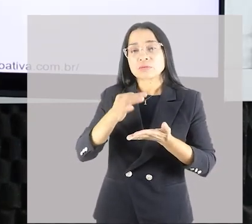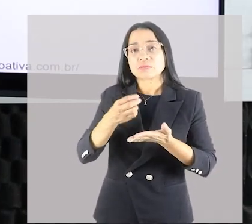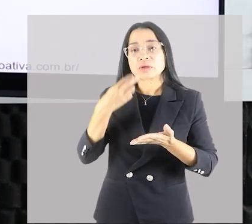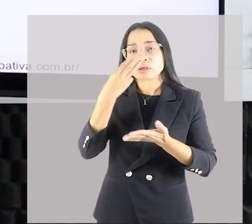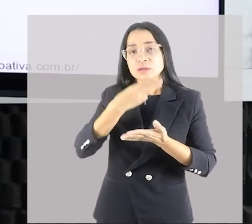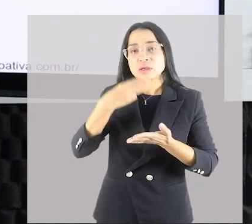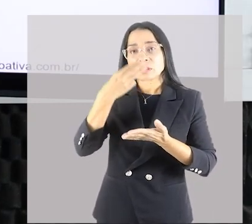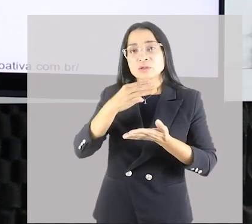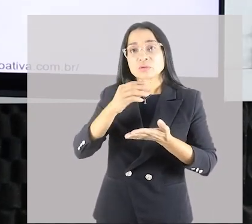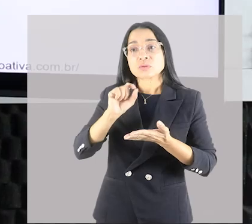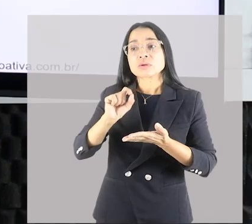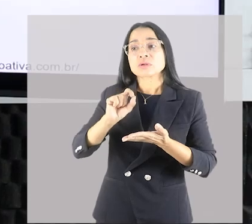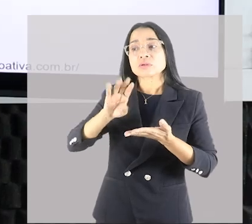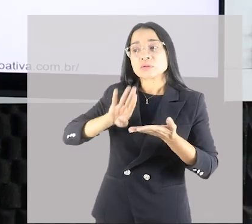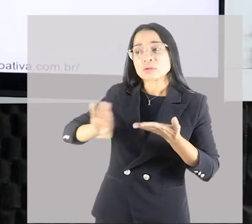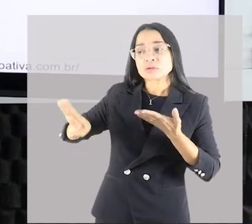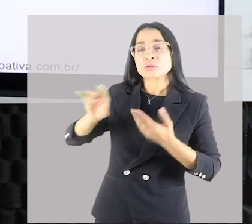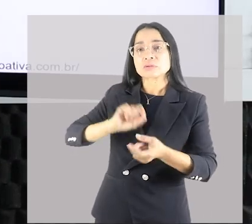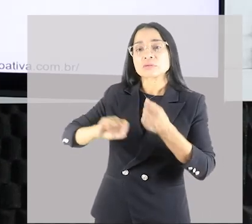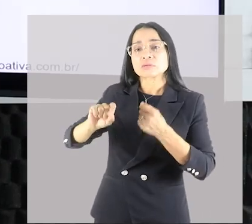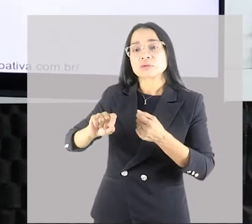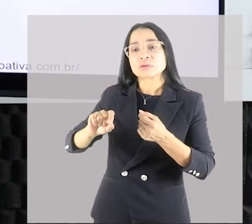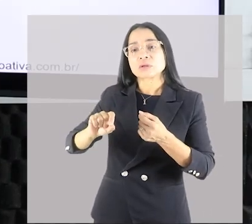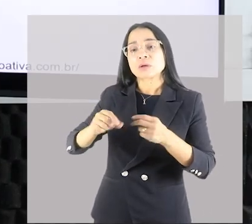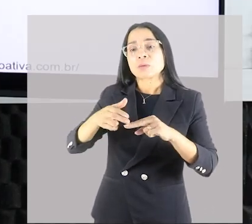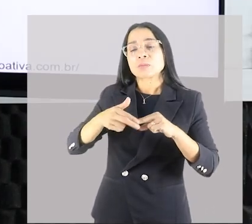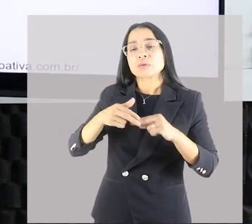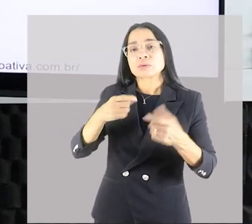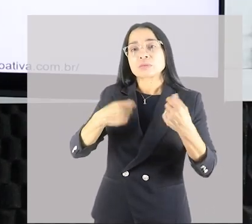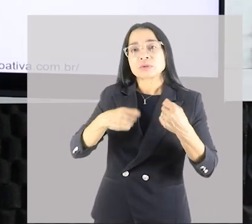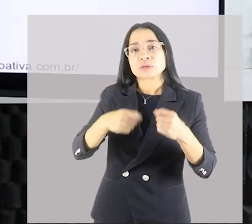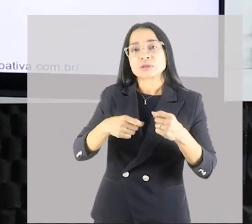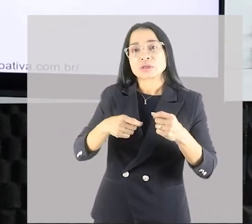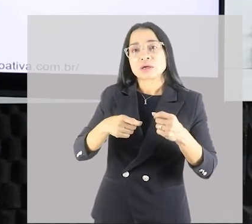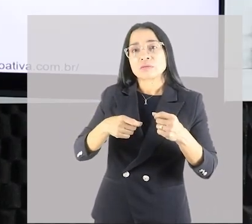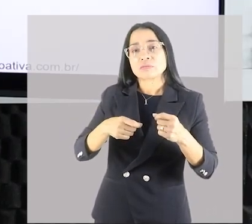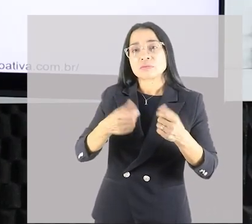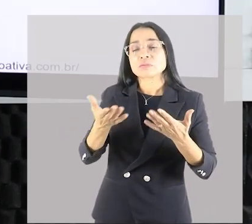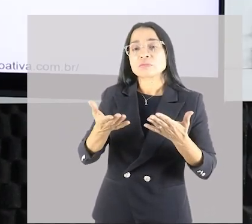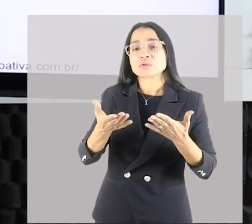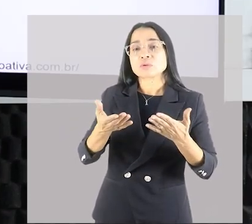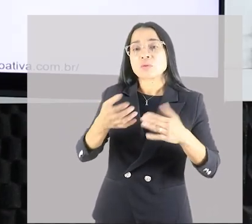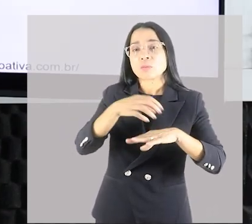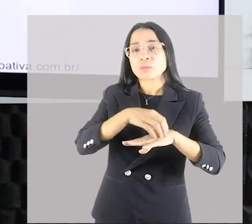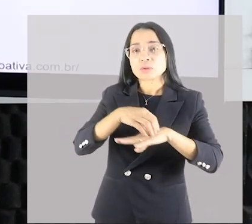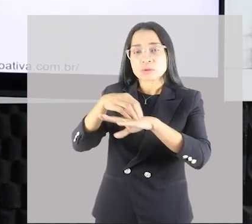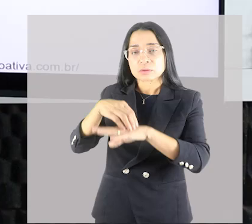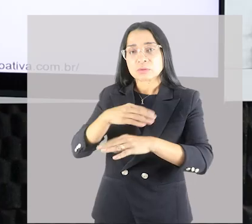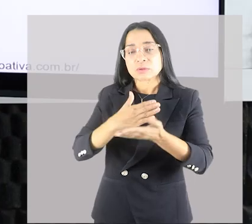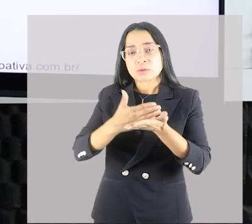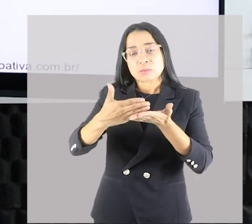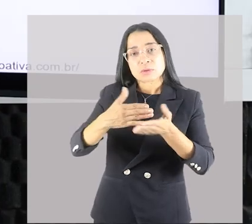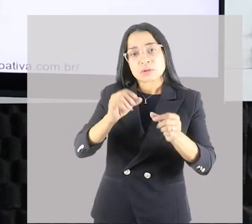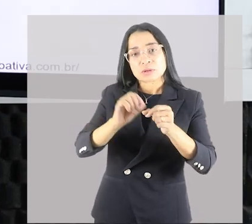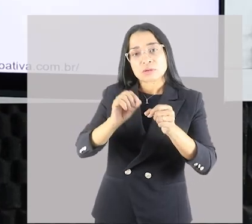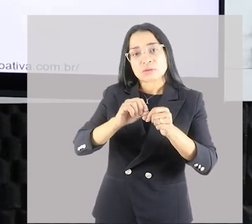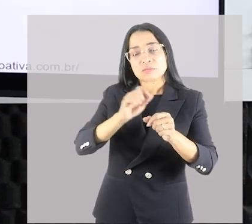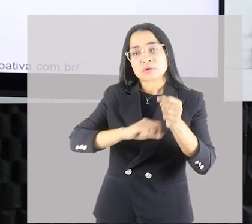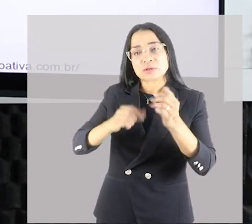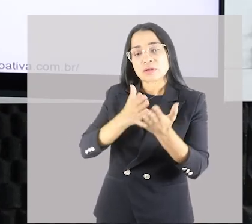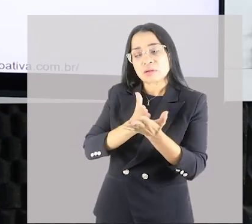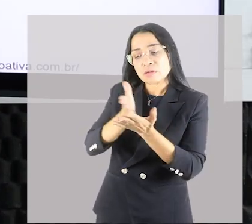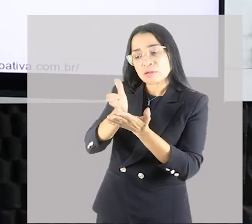ser escoadas. Para isso, eles precisavam de um meio de transporte. E aí começaram a fazer as